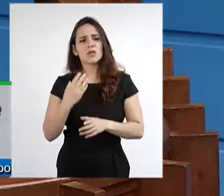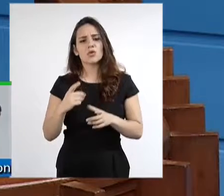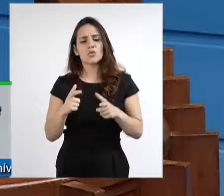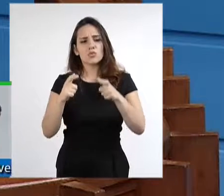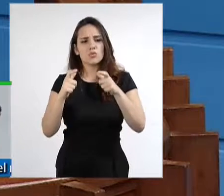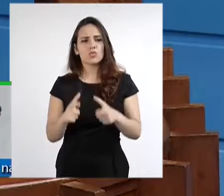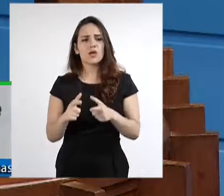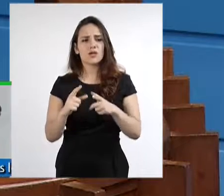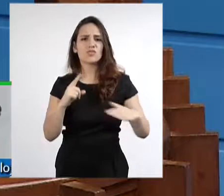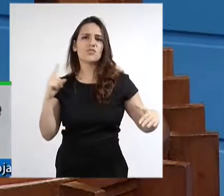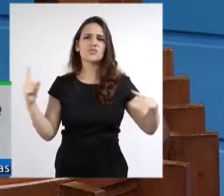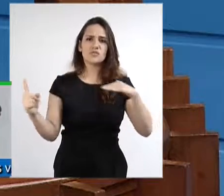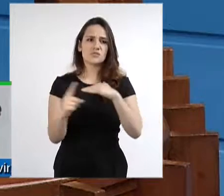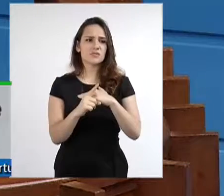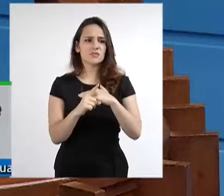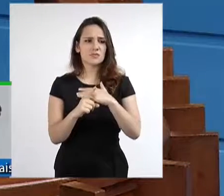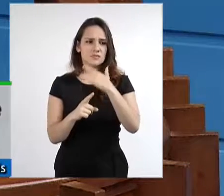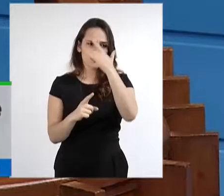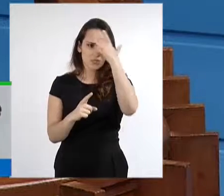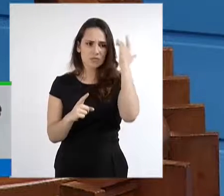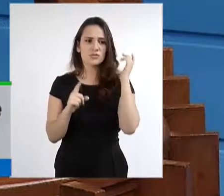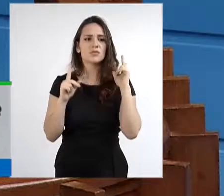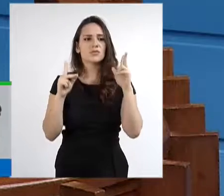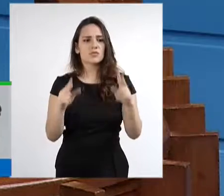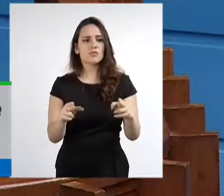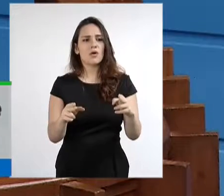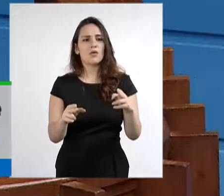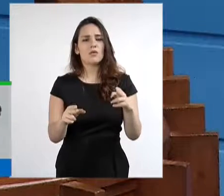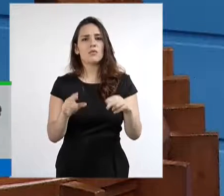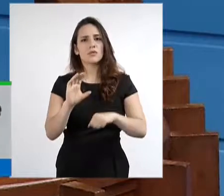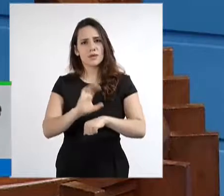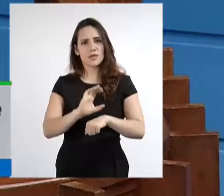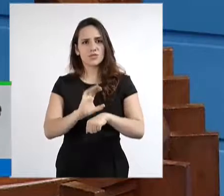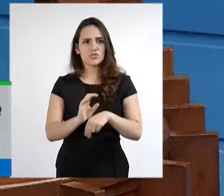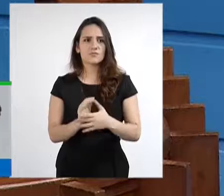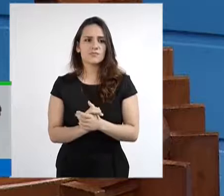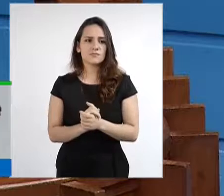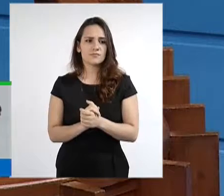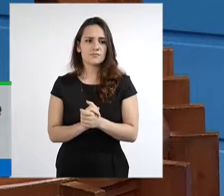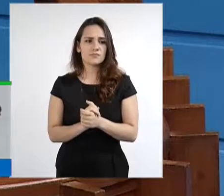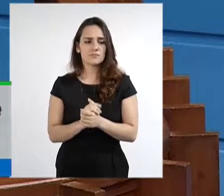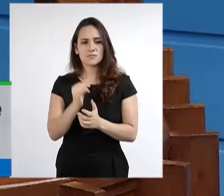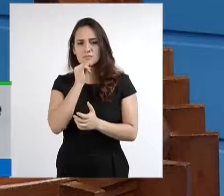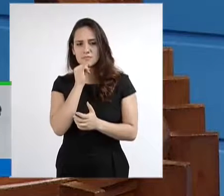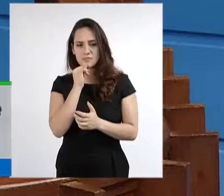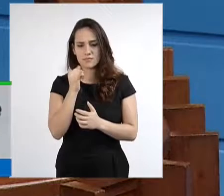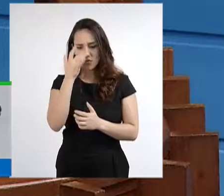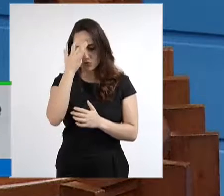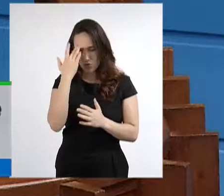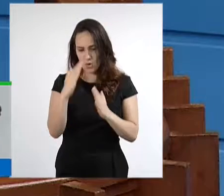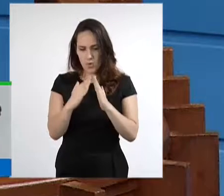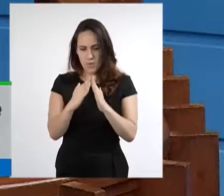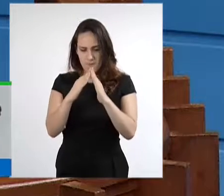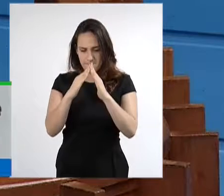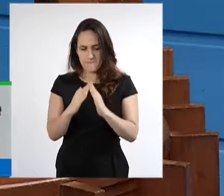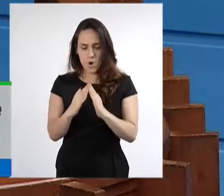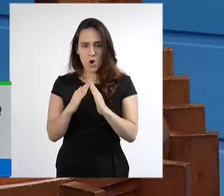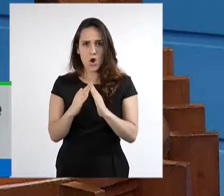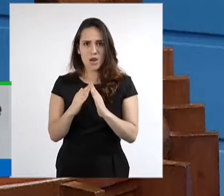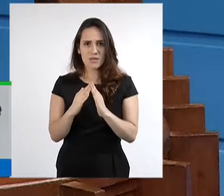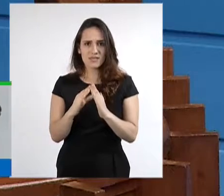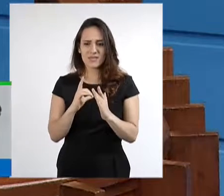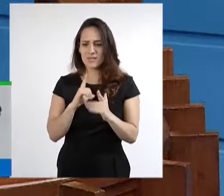às Pessoas da Melhor Idade, nos mesmos moldes que tem os CEINFs. Esse cidadão que está em casa, muitos deles